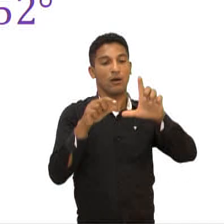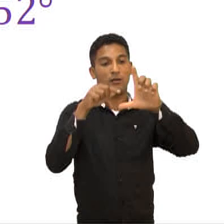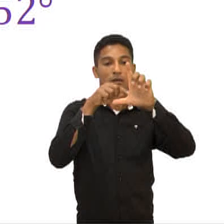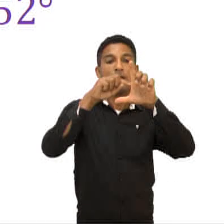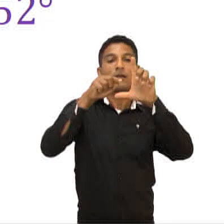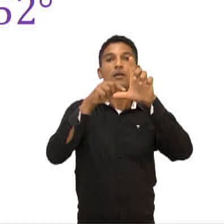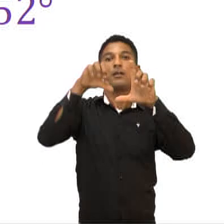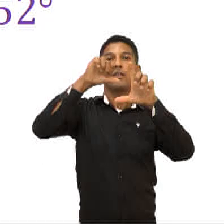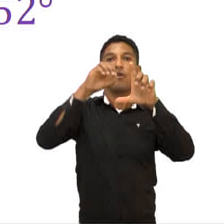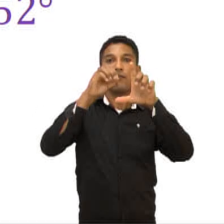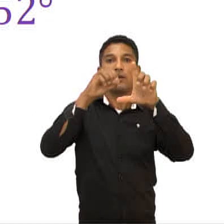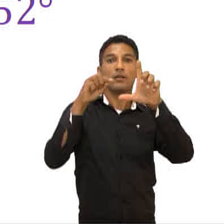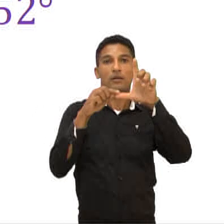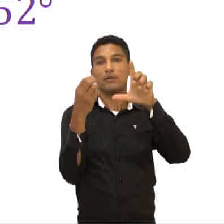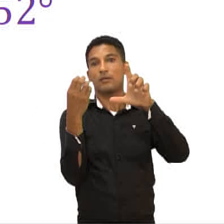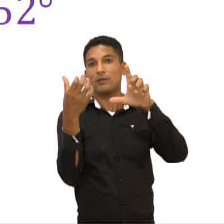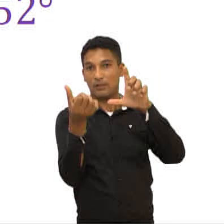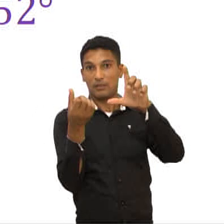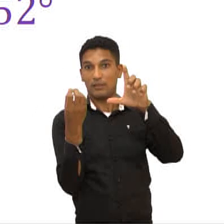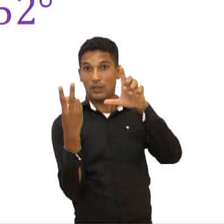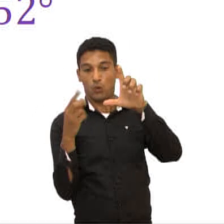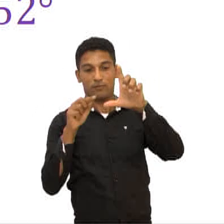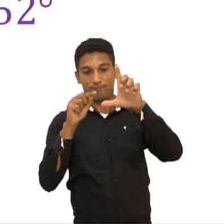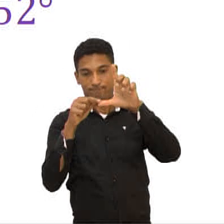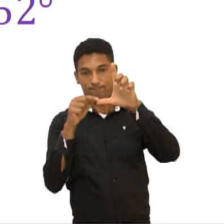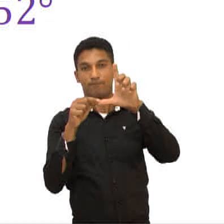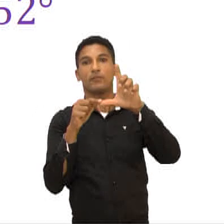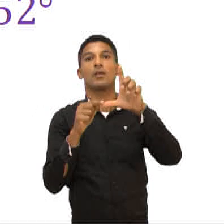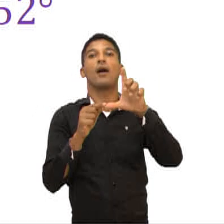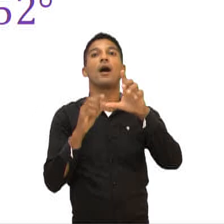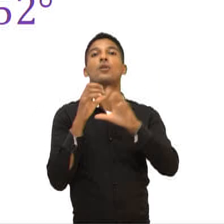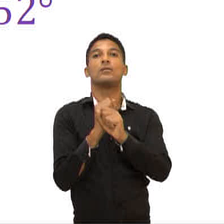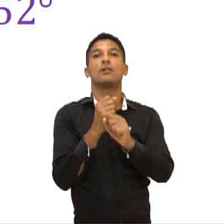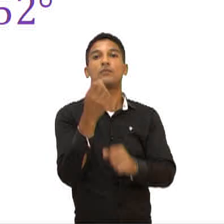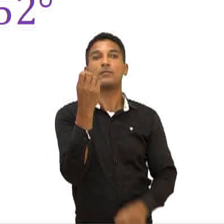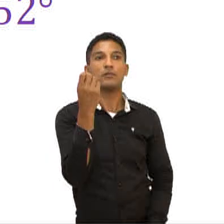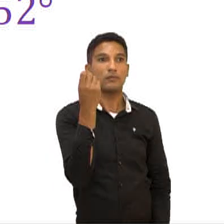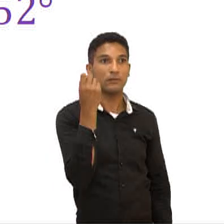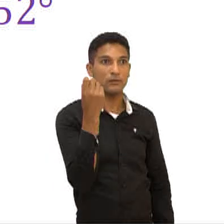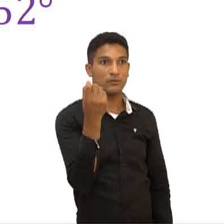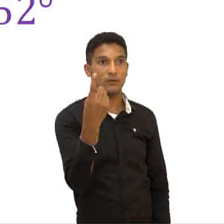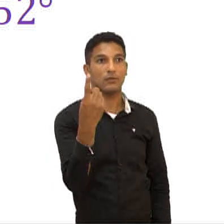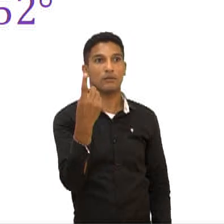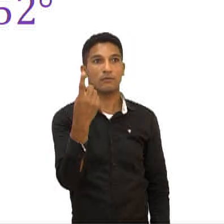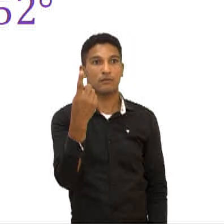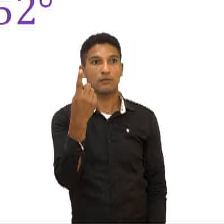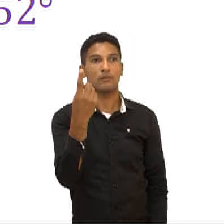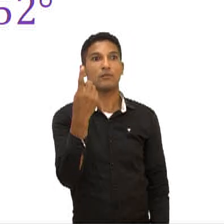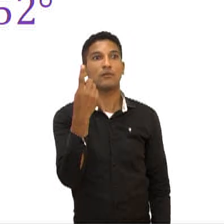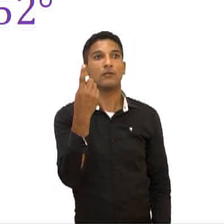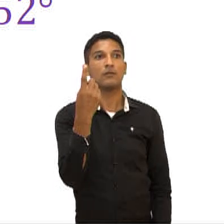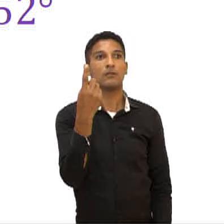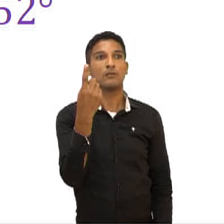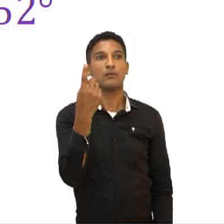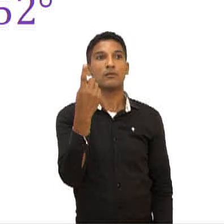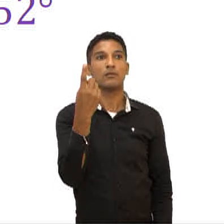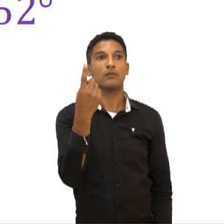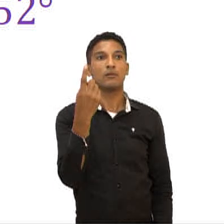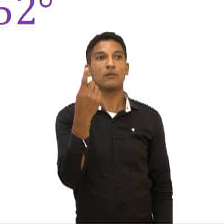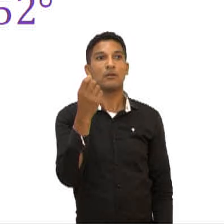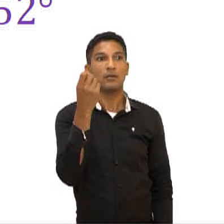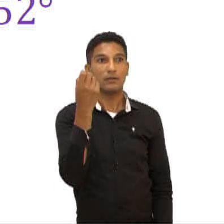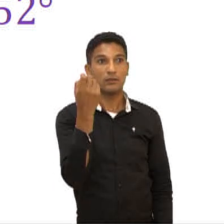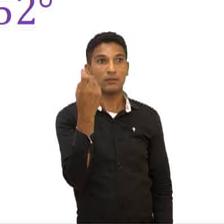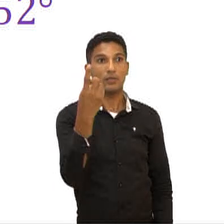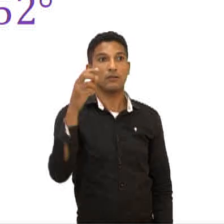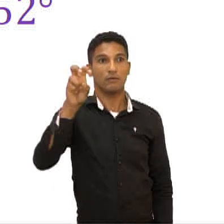152 graus. E agora, o que nós queremos descobrir? Nós queremos descobrir o x. Para isso, nós temos que deixar